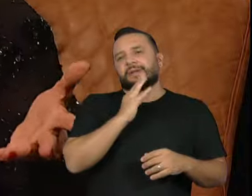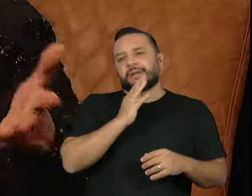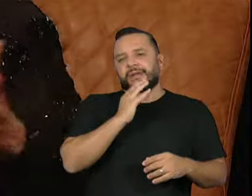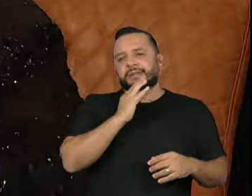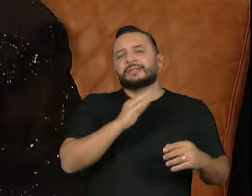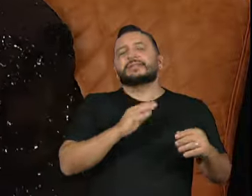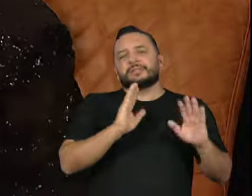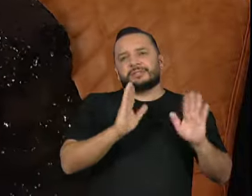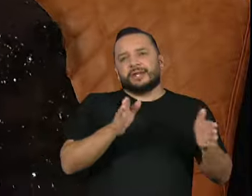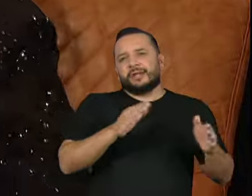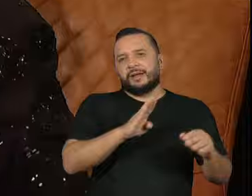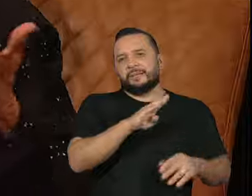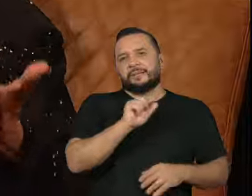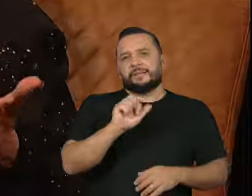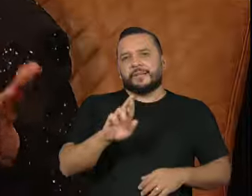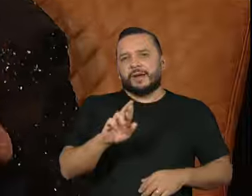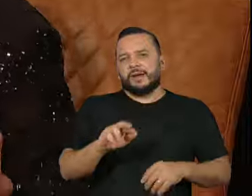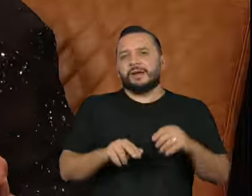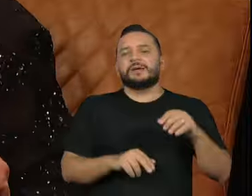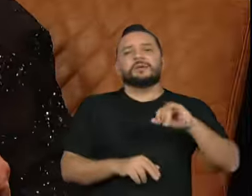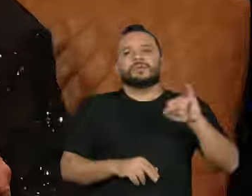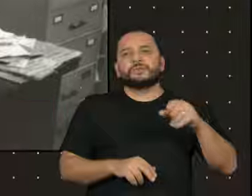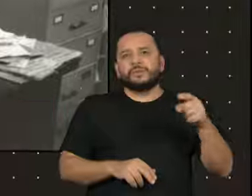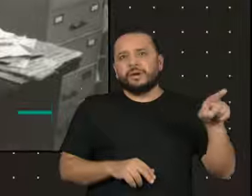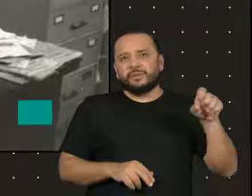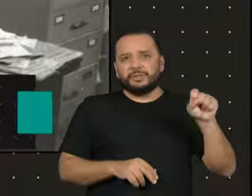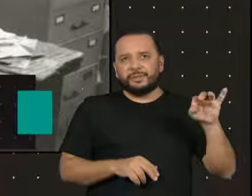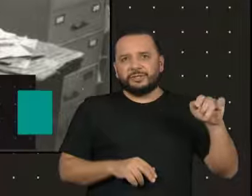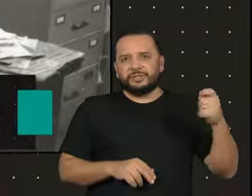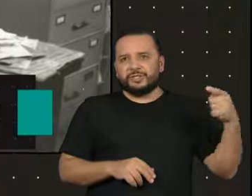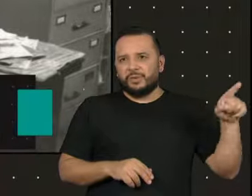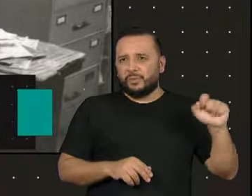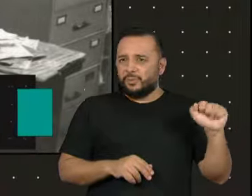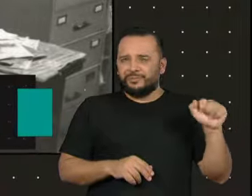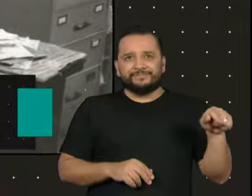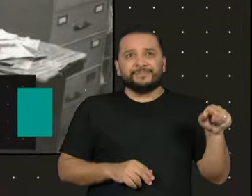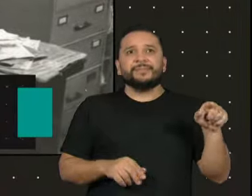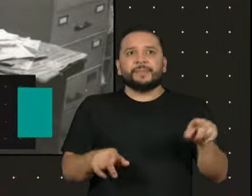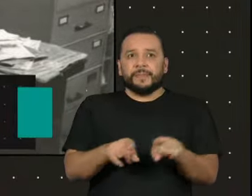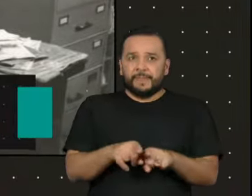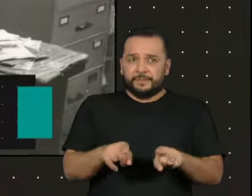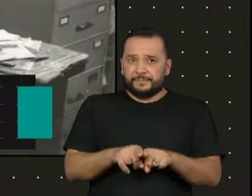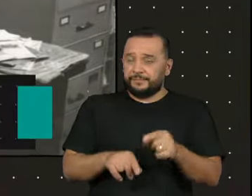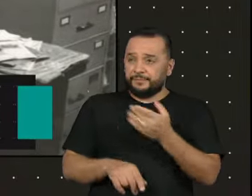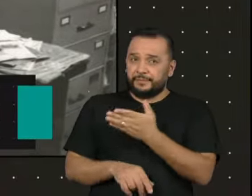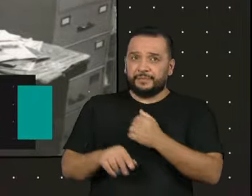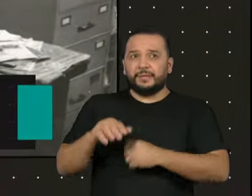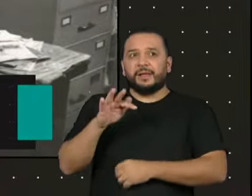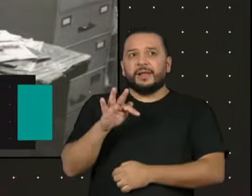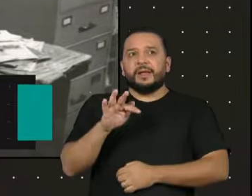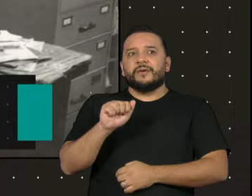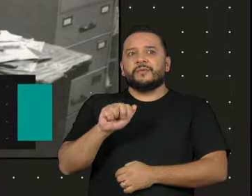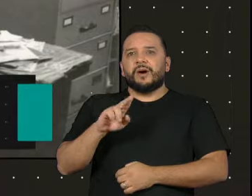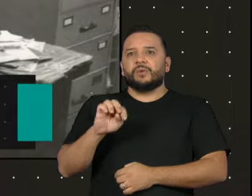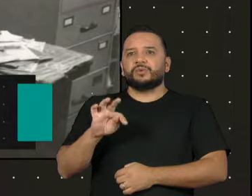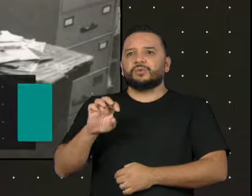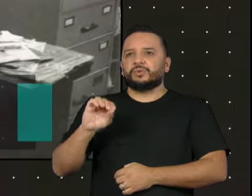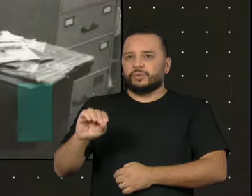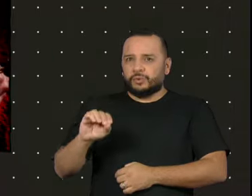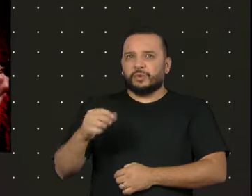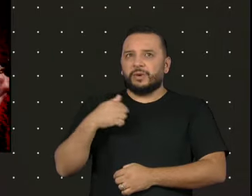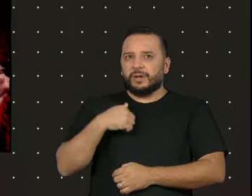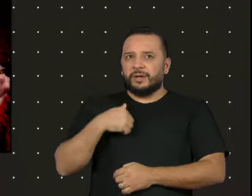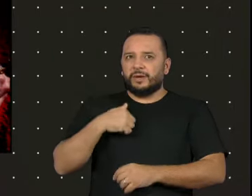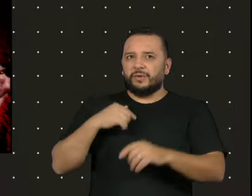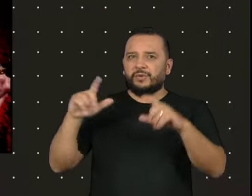Bach. Histórico. E eu também quero falar do Fausto Canova, né? Que foi por causa desse candelabro, né? Do piano que eu tirei essa